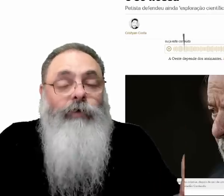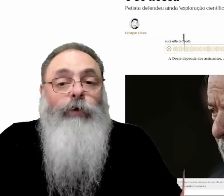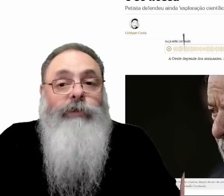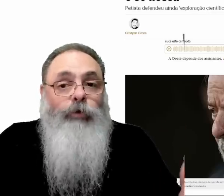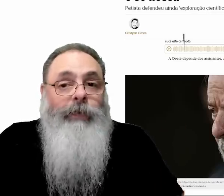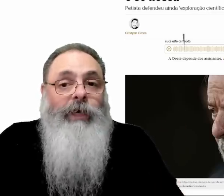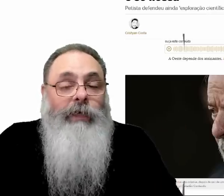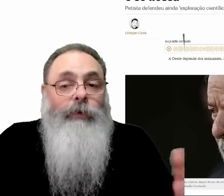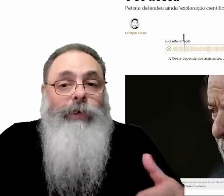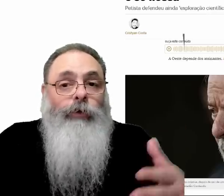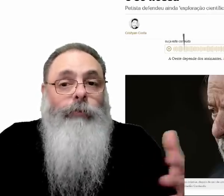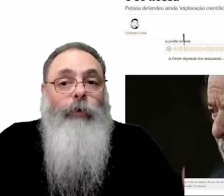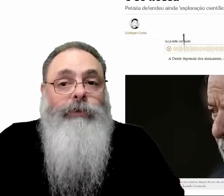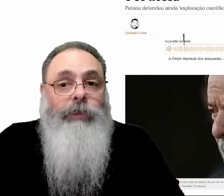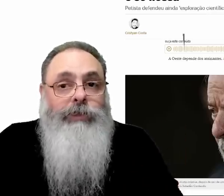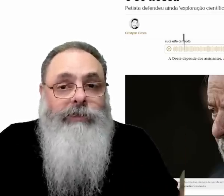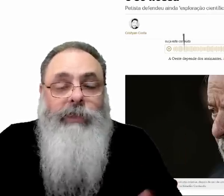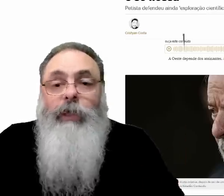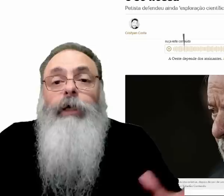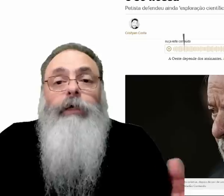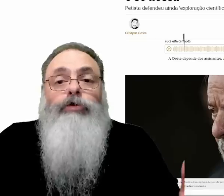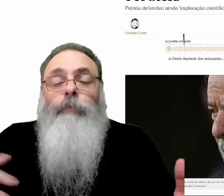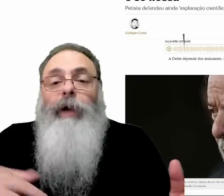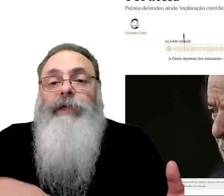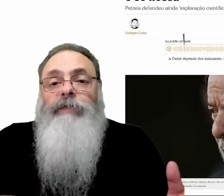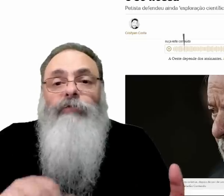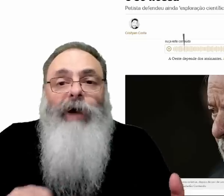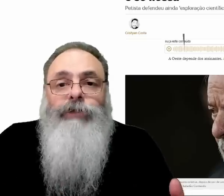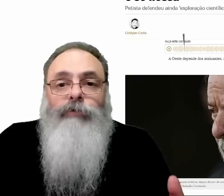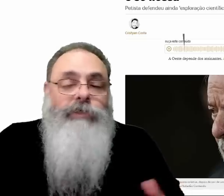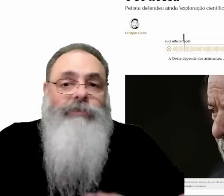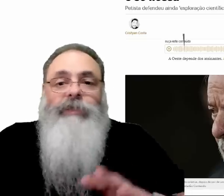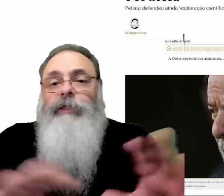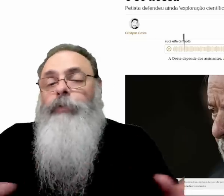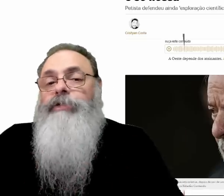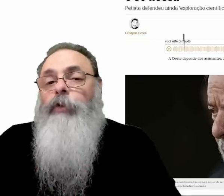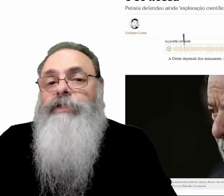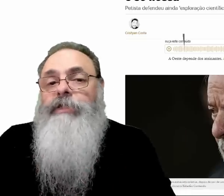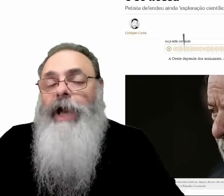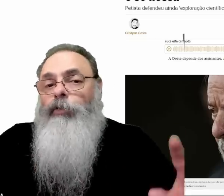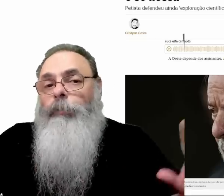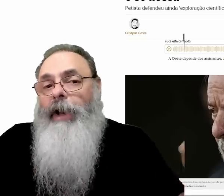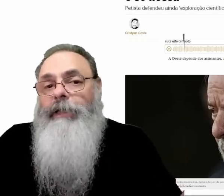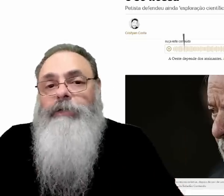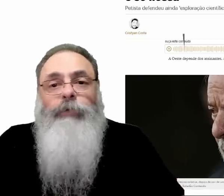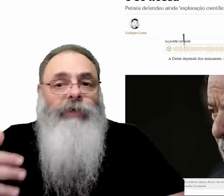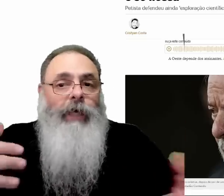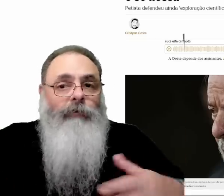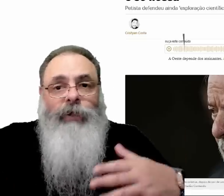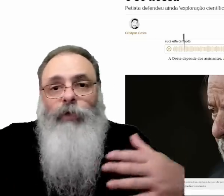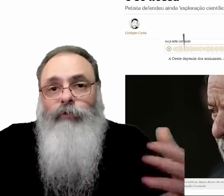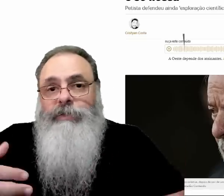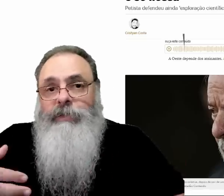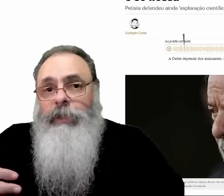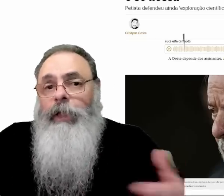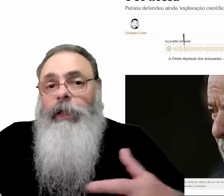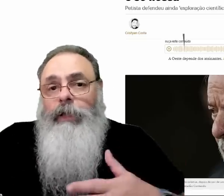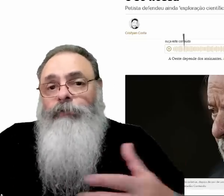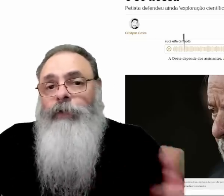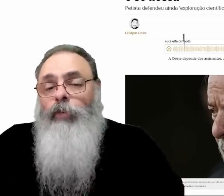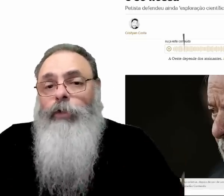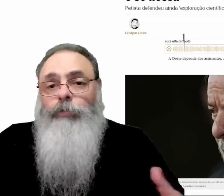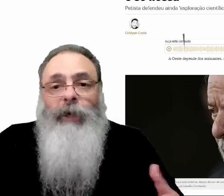o cara que falou que soberania não é tão importante assim que se um país invade você você tem que depois negociar com o país para ver que que fica com você